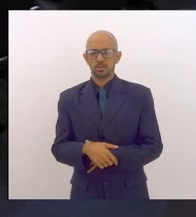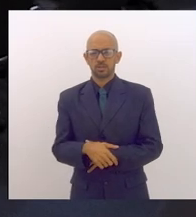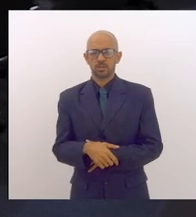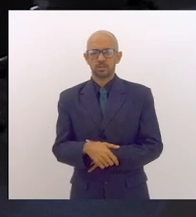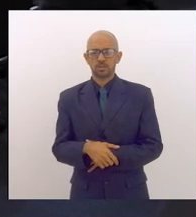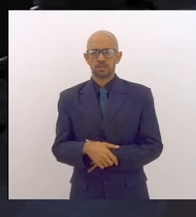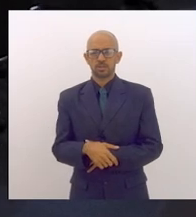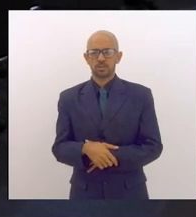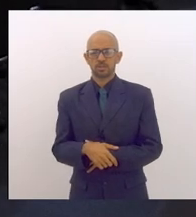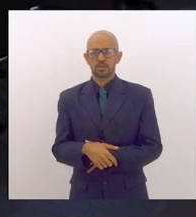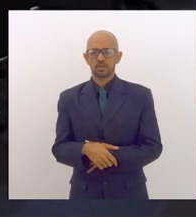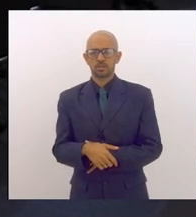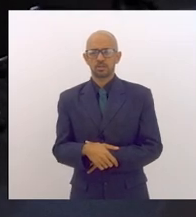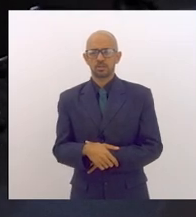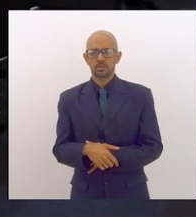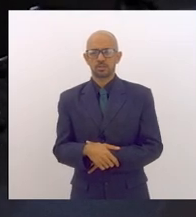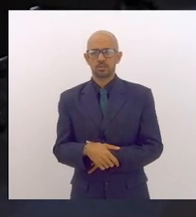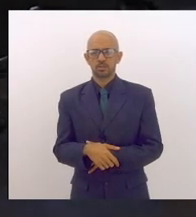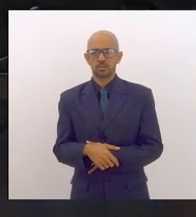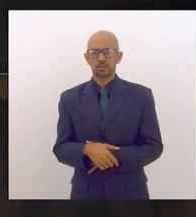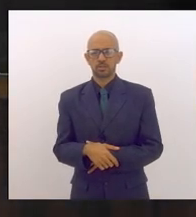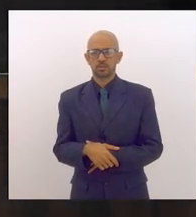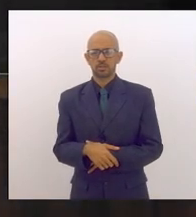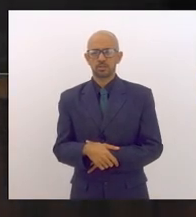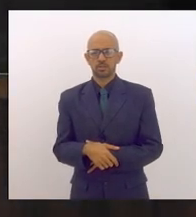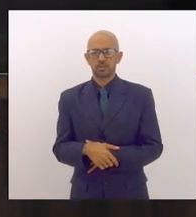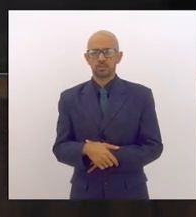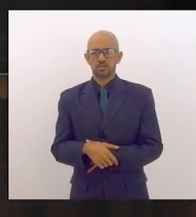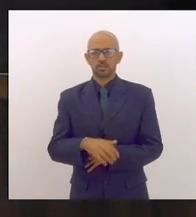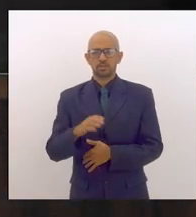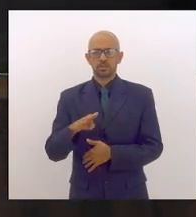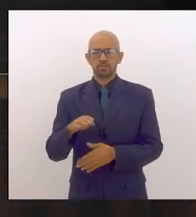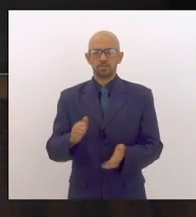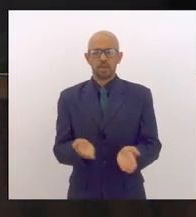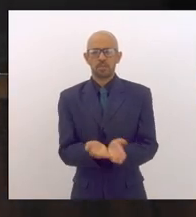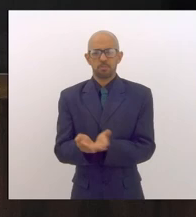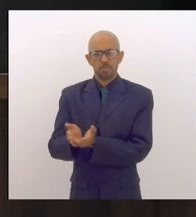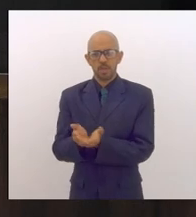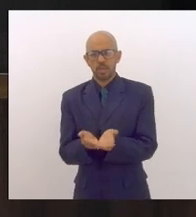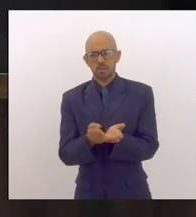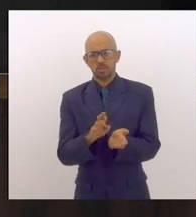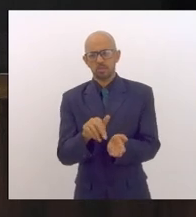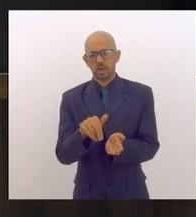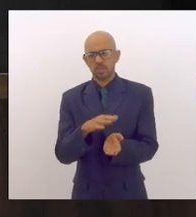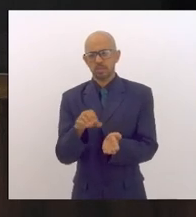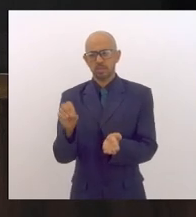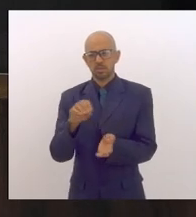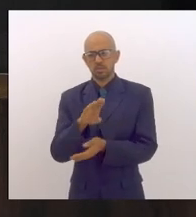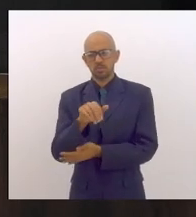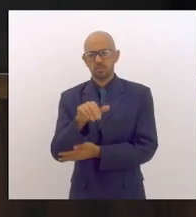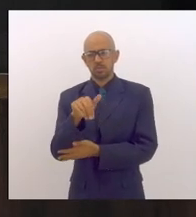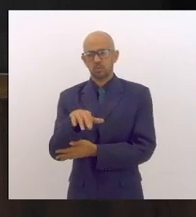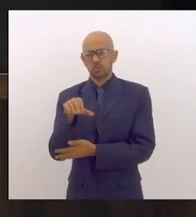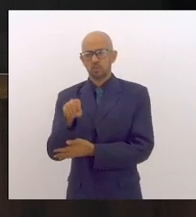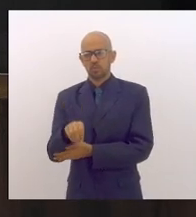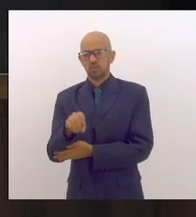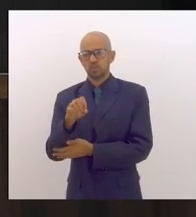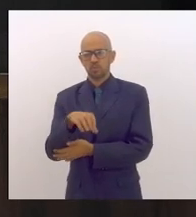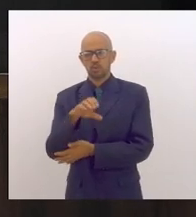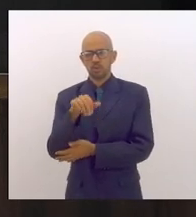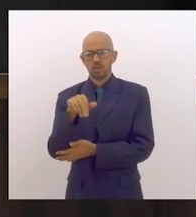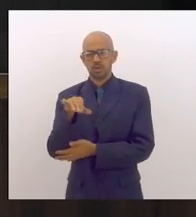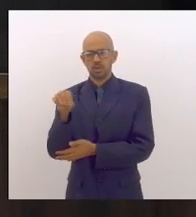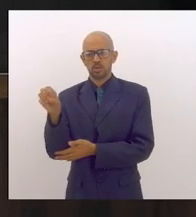deputado André Correia, deputado Bebeto, deputado Brazão, deputado Bruno Dauari, deputado Carlos Macedo, deputado Célia